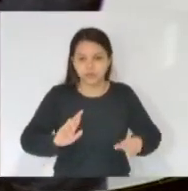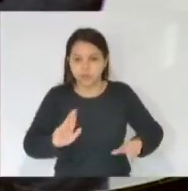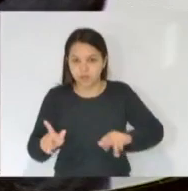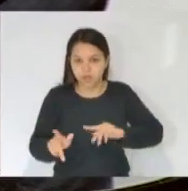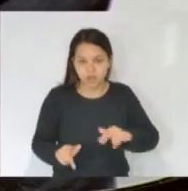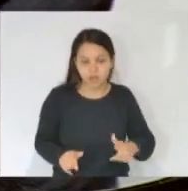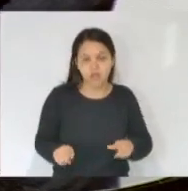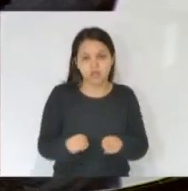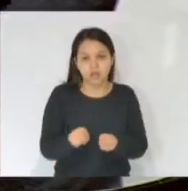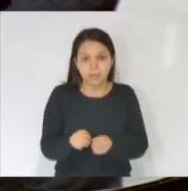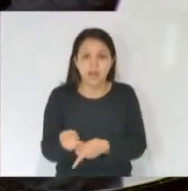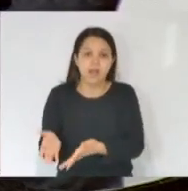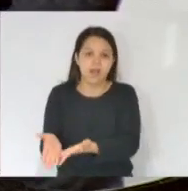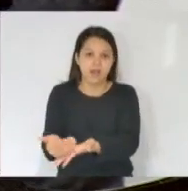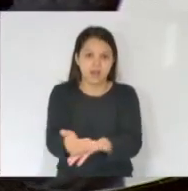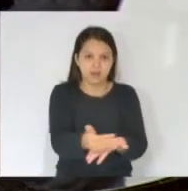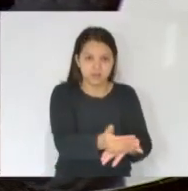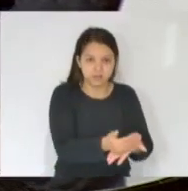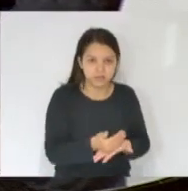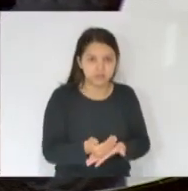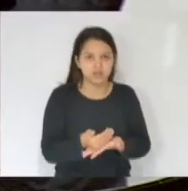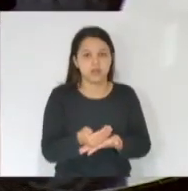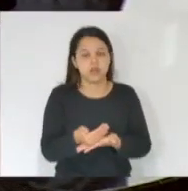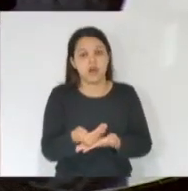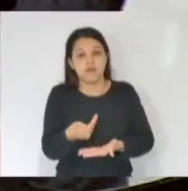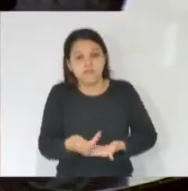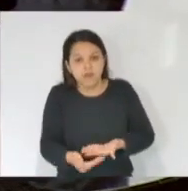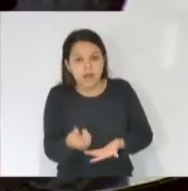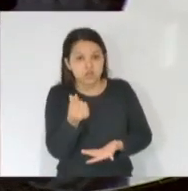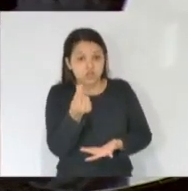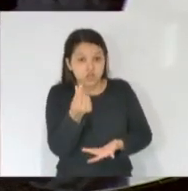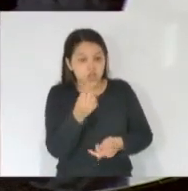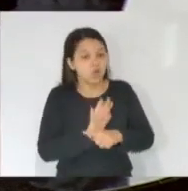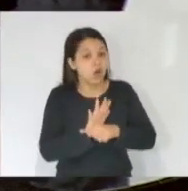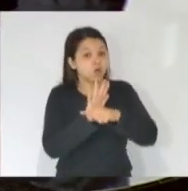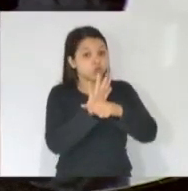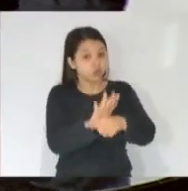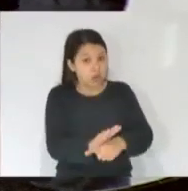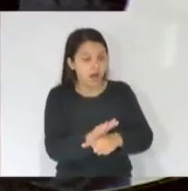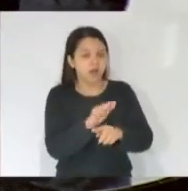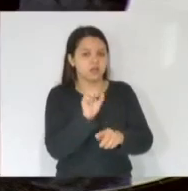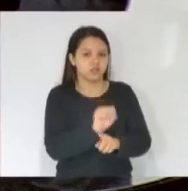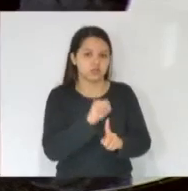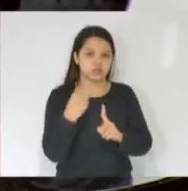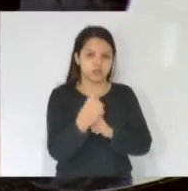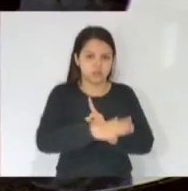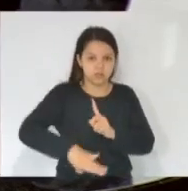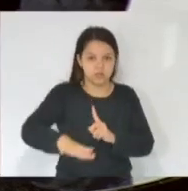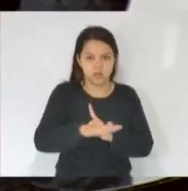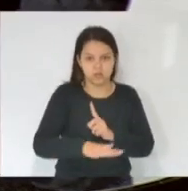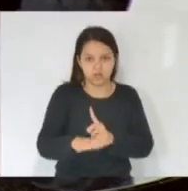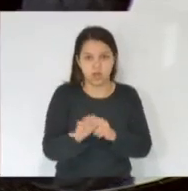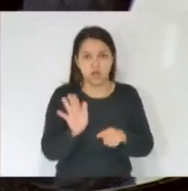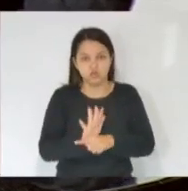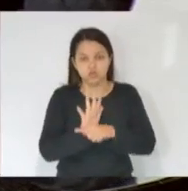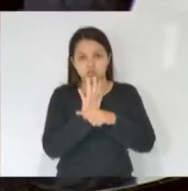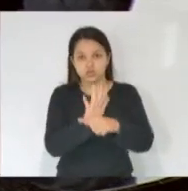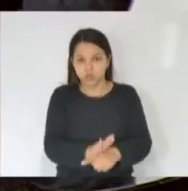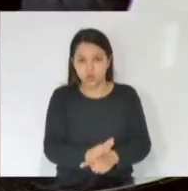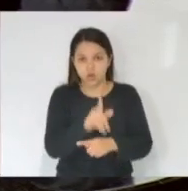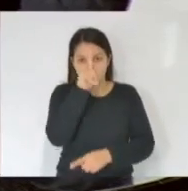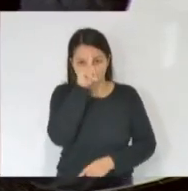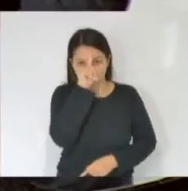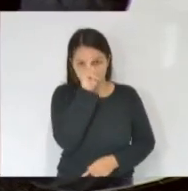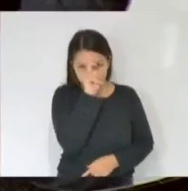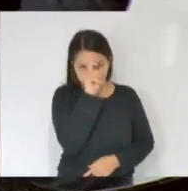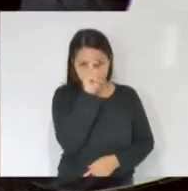essa arrecadação será usado em benefício da sociedade, ajudando o hospital,